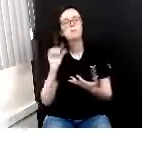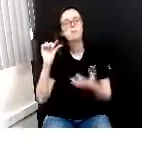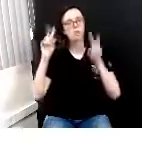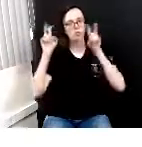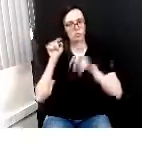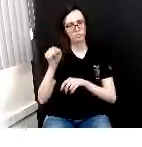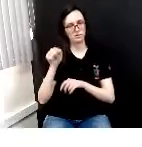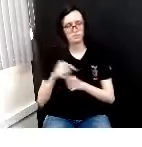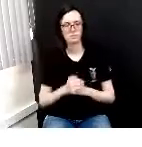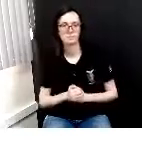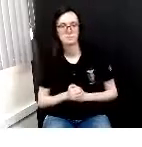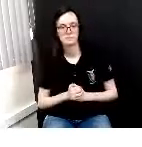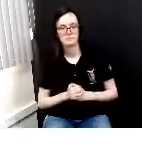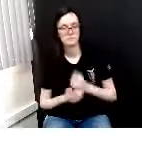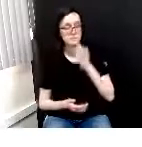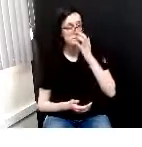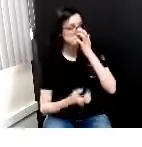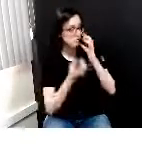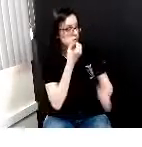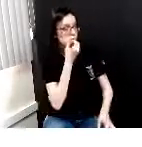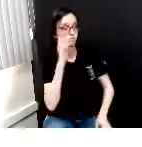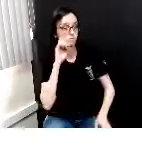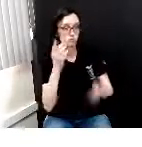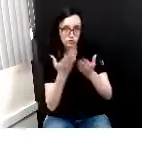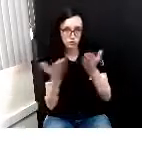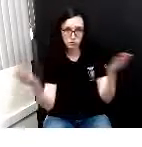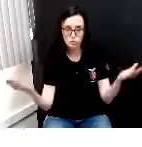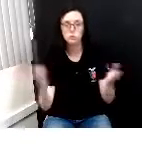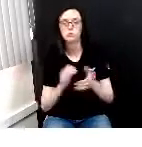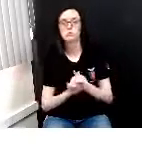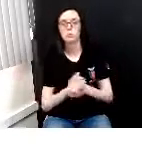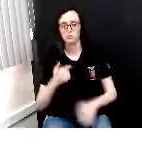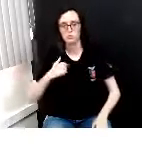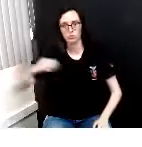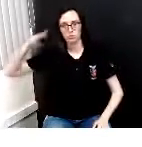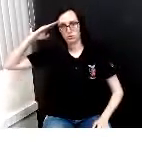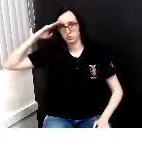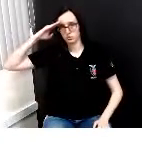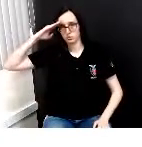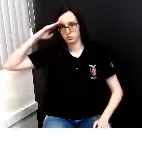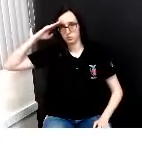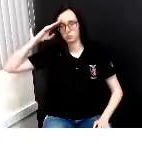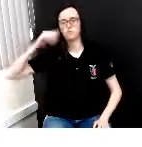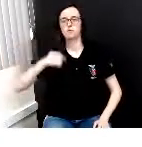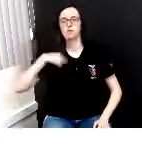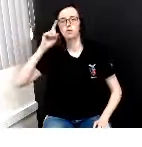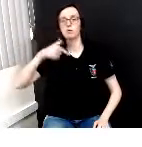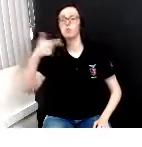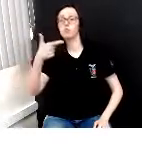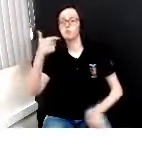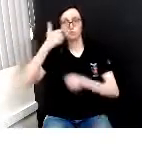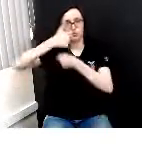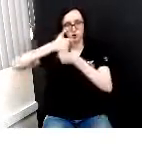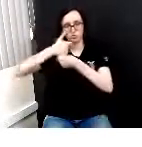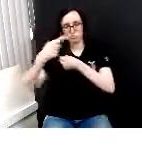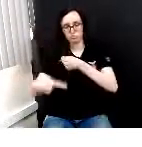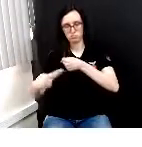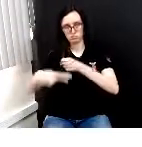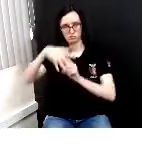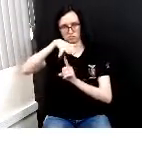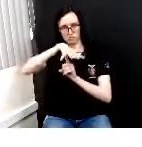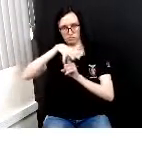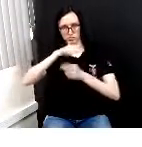pouquinho. Bom dia a todos. Então, meu nome é Tenente Coronel Willer, sou subchefe da Defesa Civil Estadual.